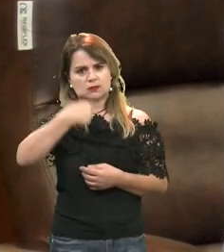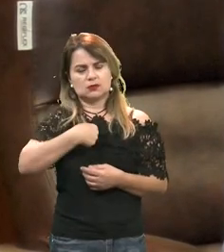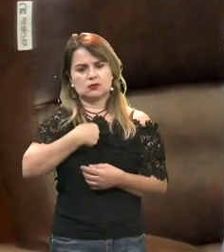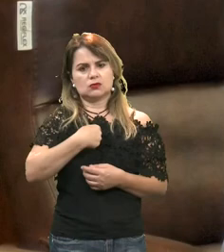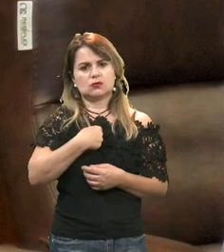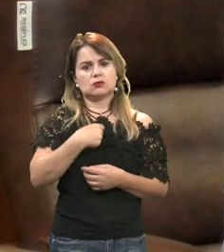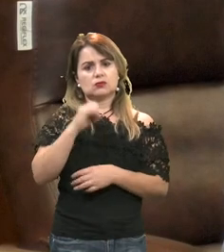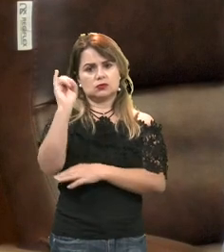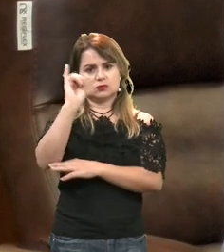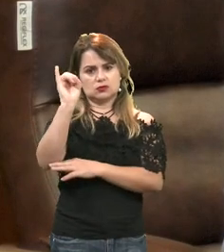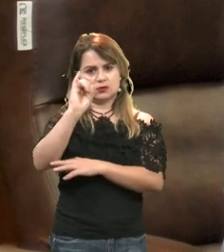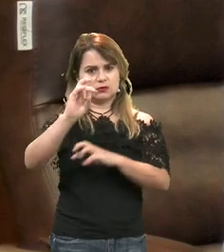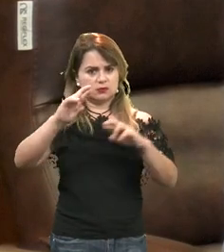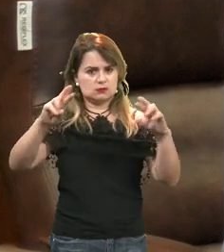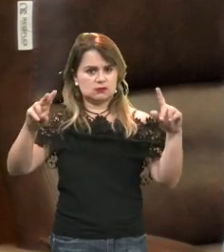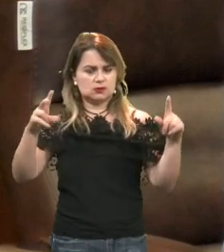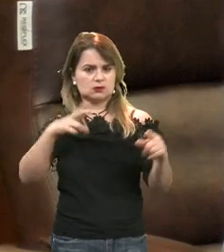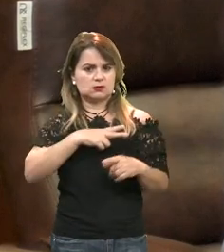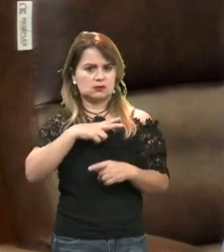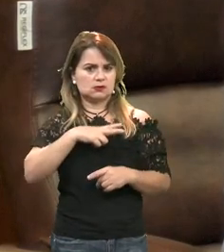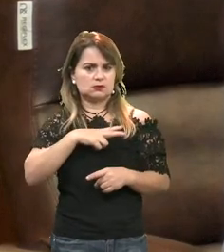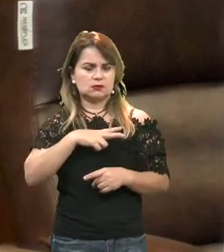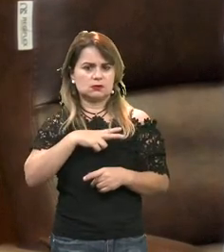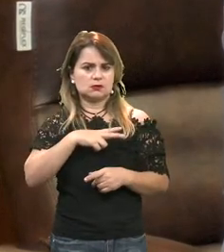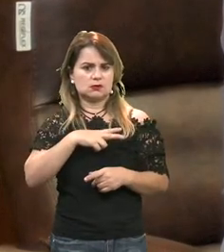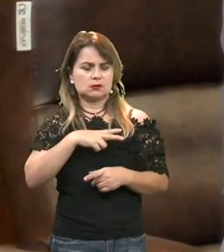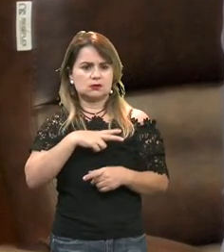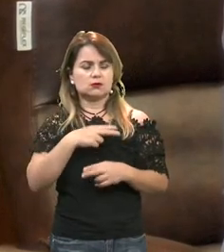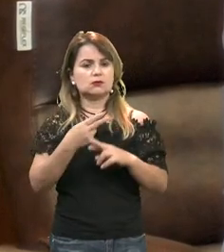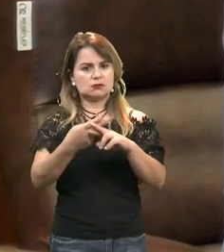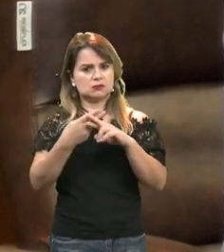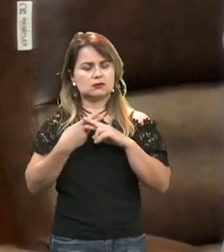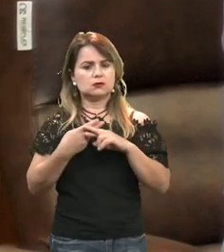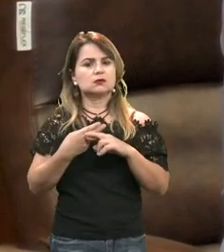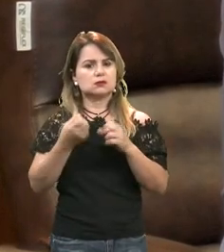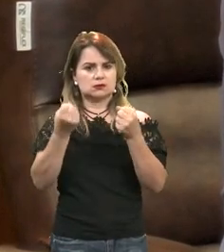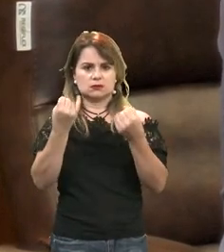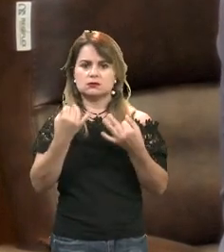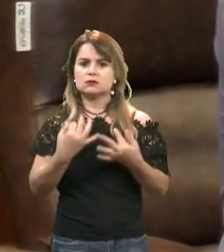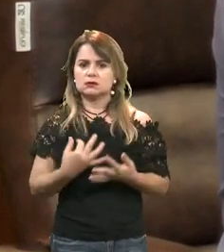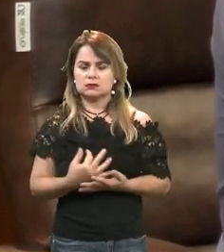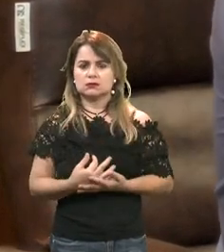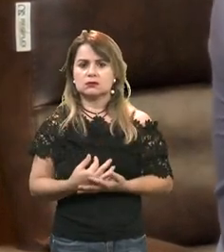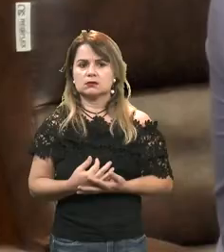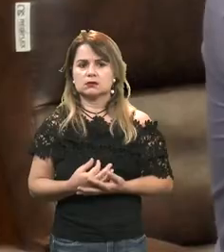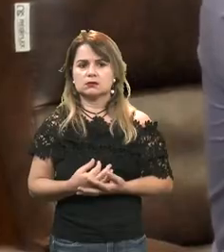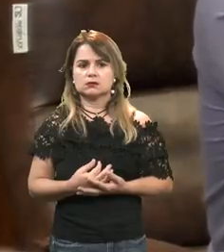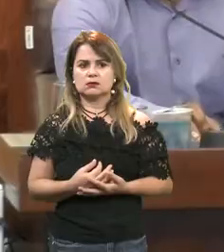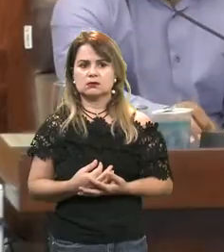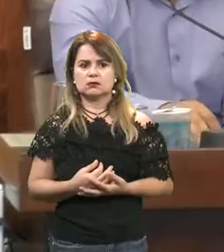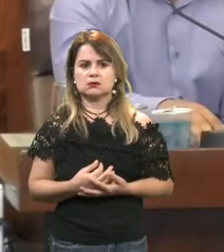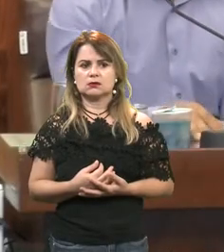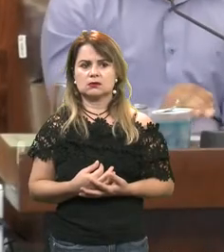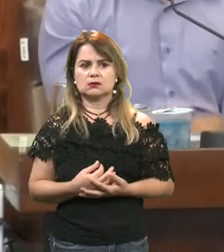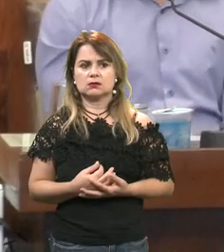pudesse comprar. Esse foi o levantamento que eu fiz. Por quê?